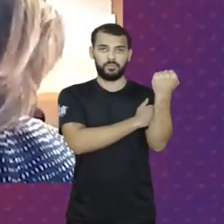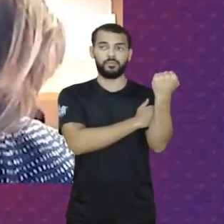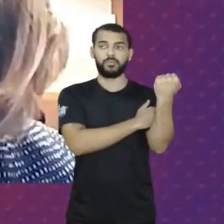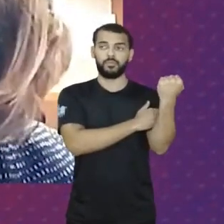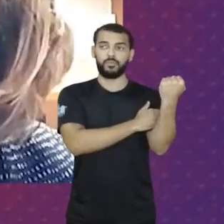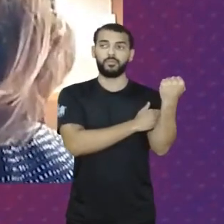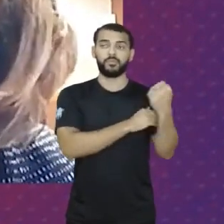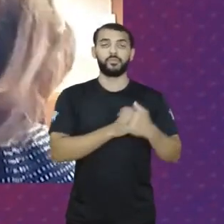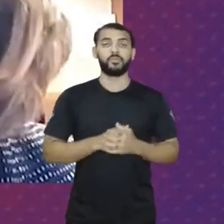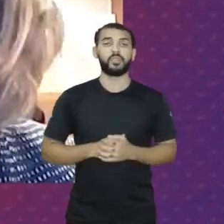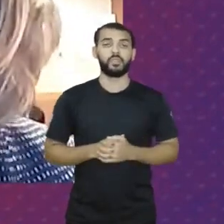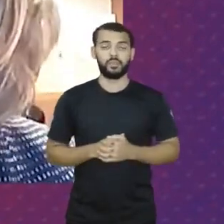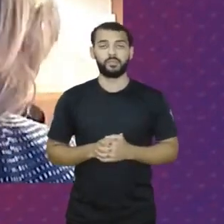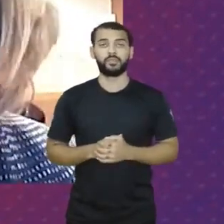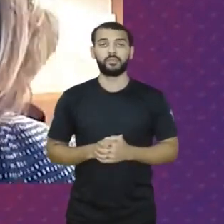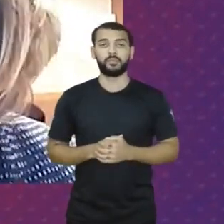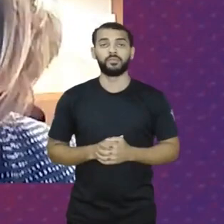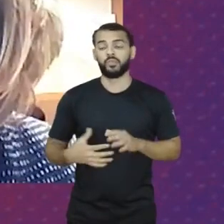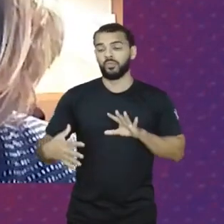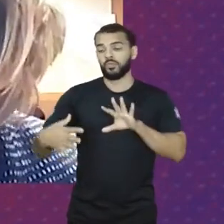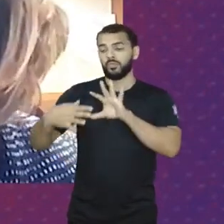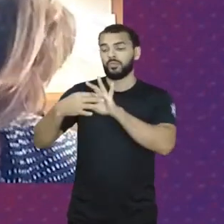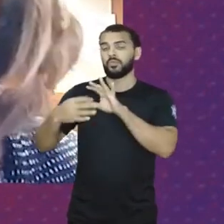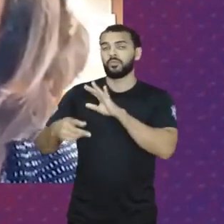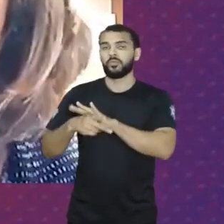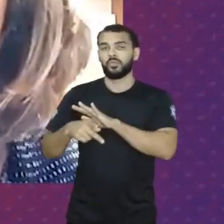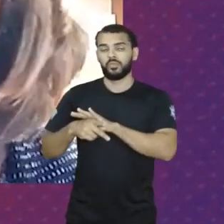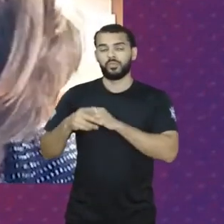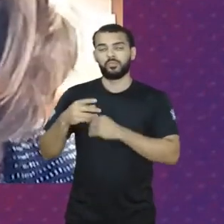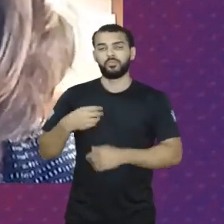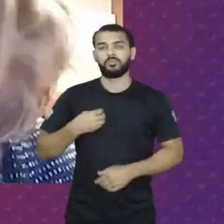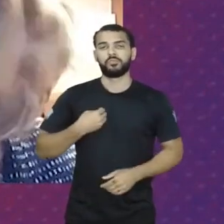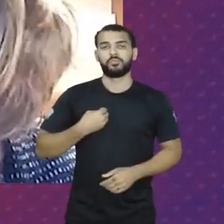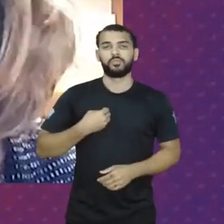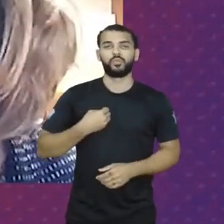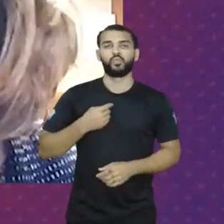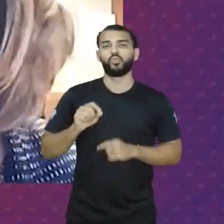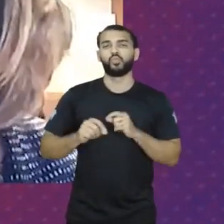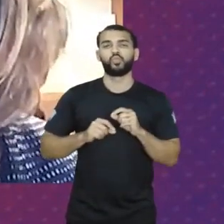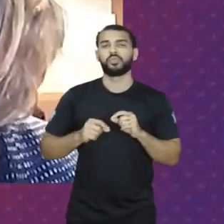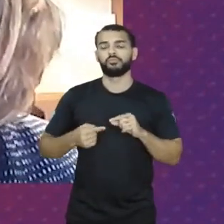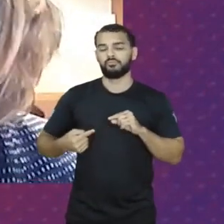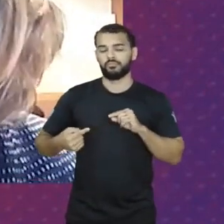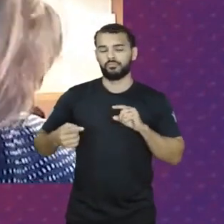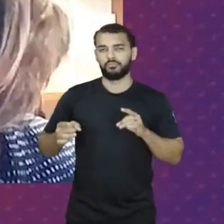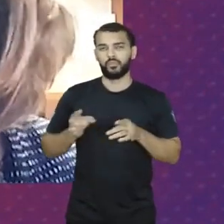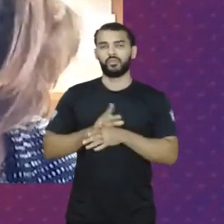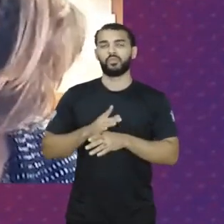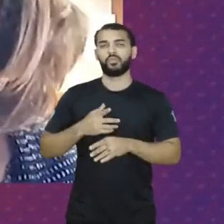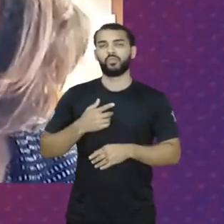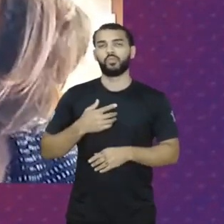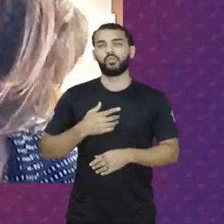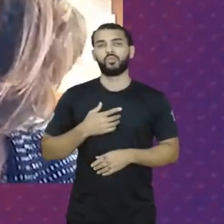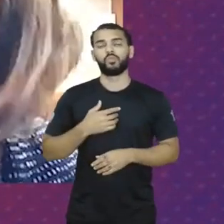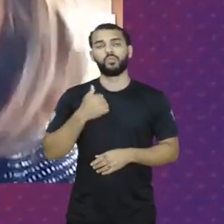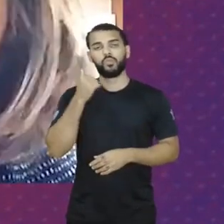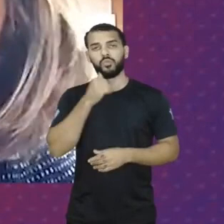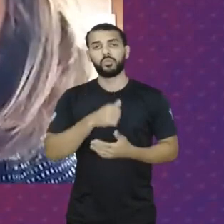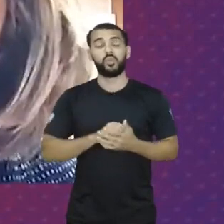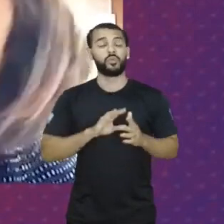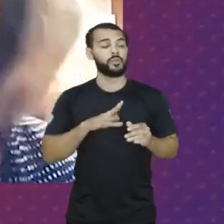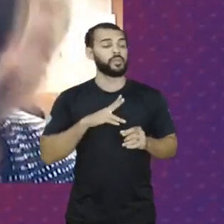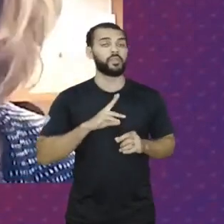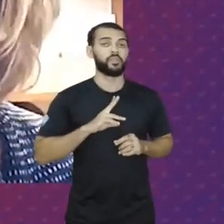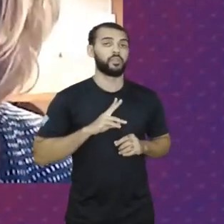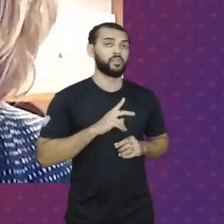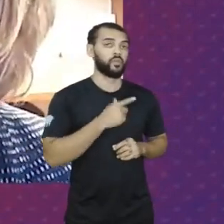nos resgata a plenitude humana, posto que, quando os homens nascem sem nenhuma dúvida de que seus